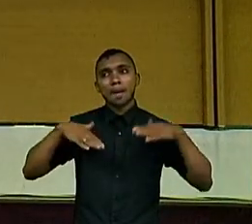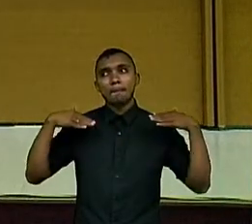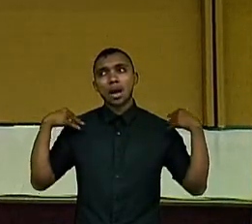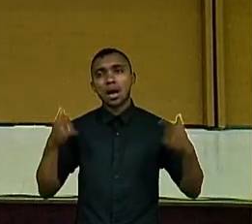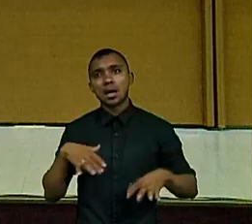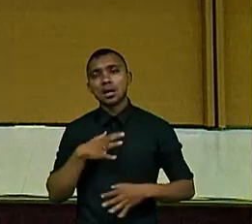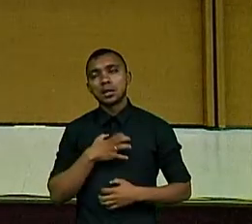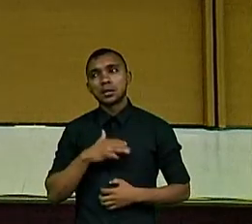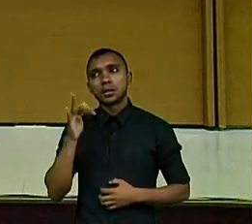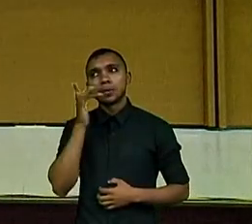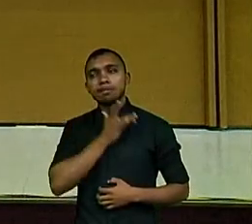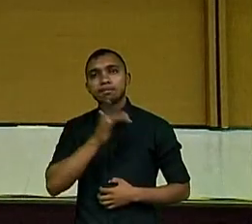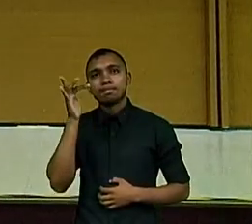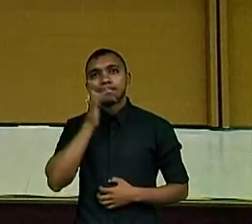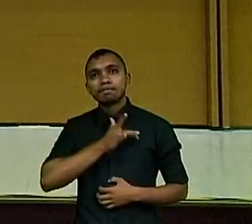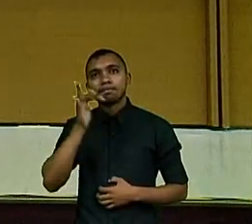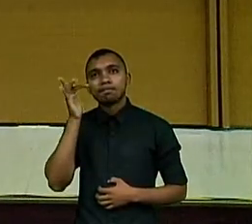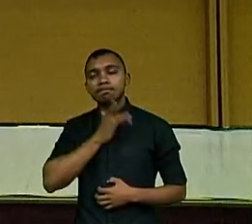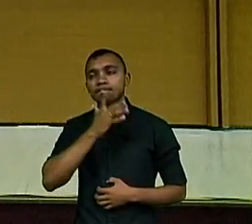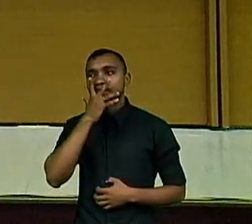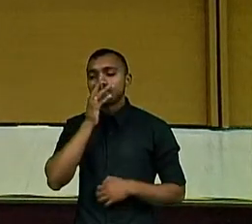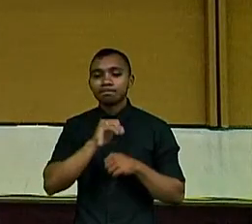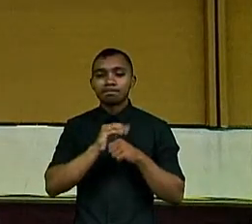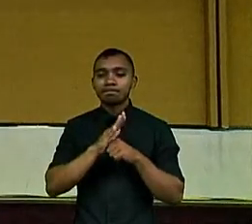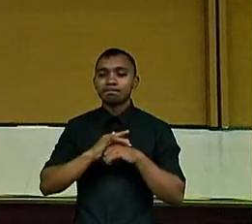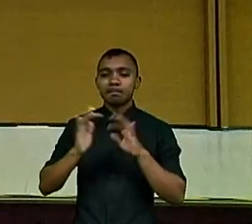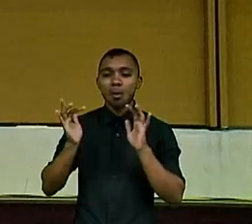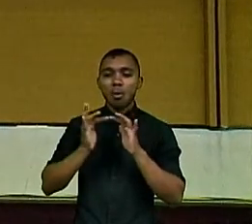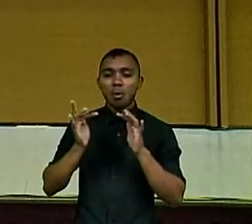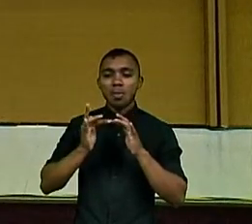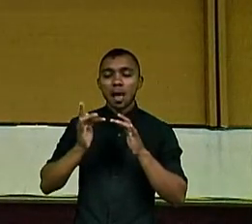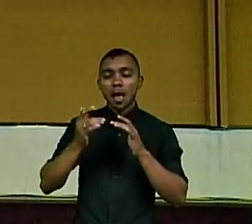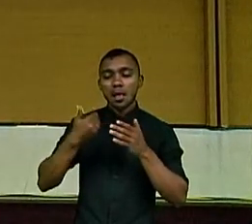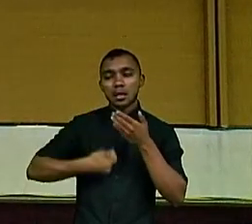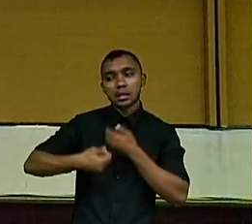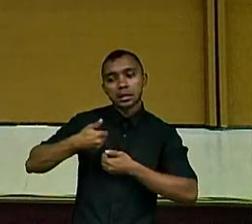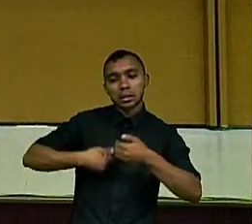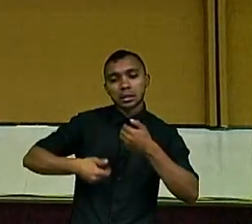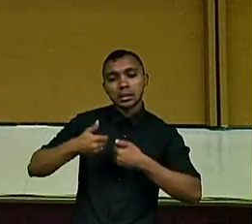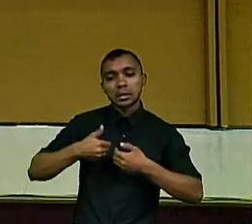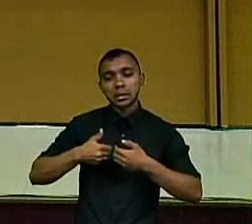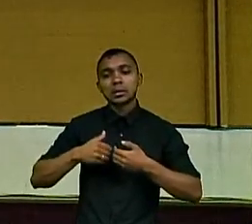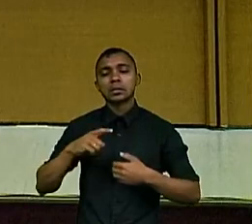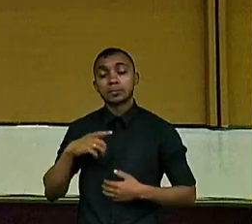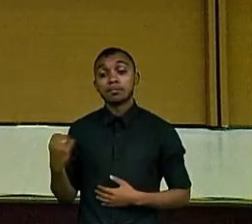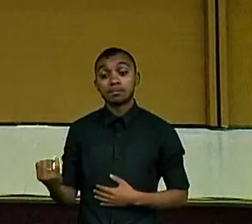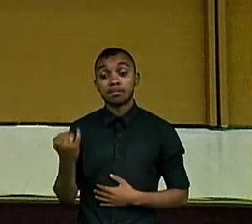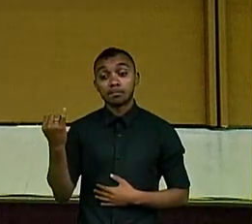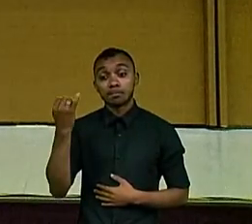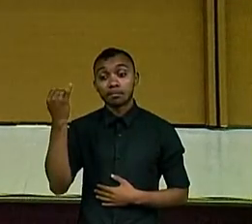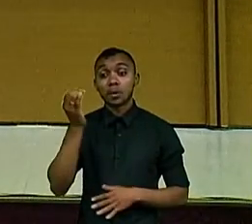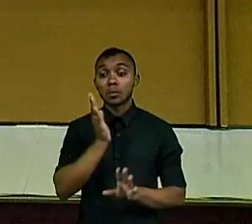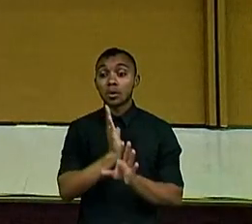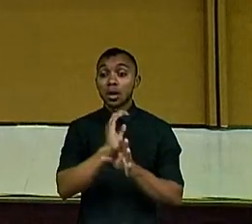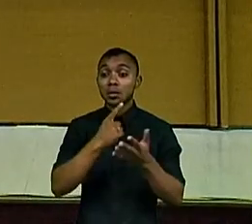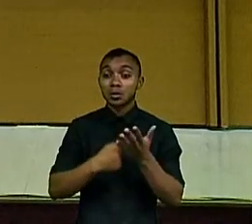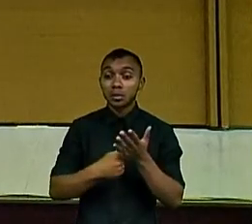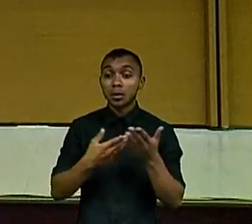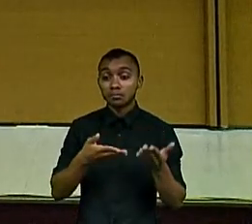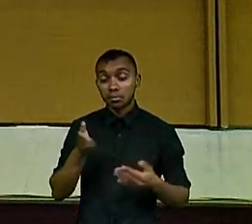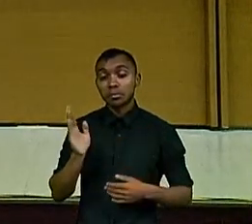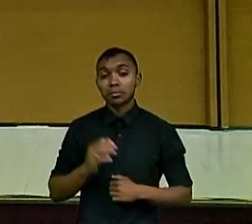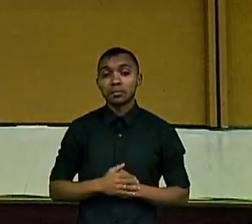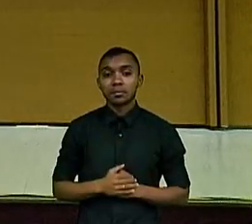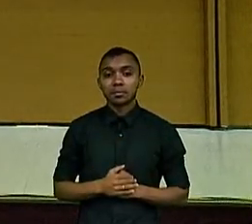elas nos conectam mais com nós mesmos e eu acho que esse é o momento importante de fazer essa conexão você